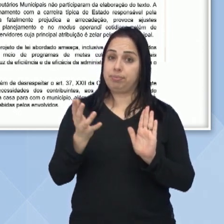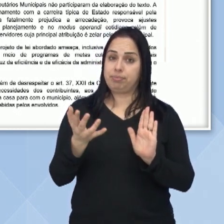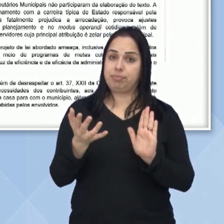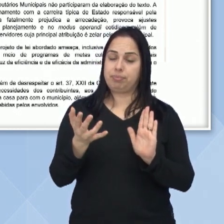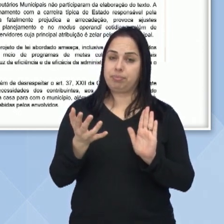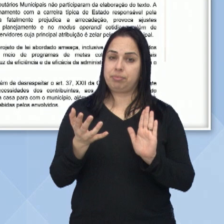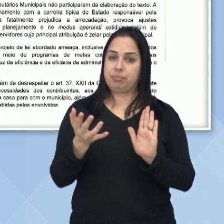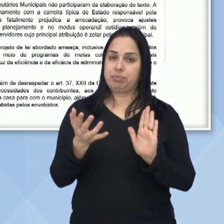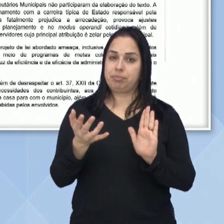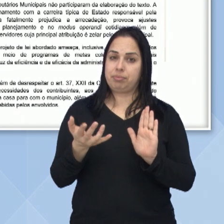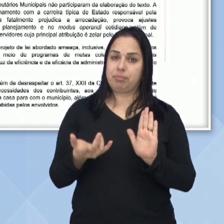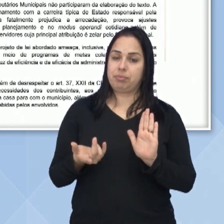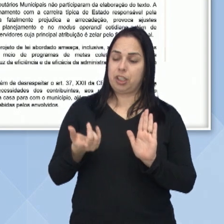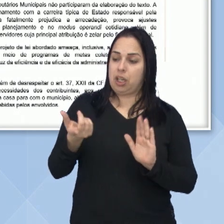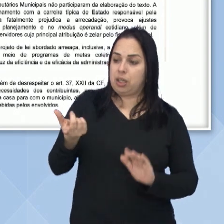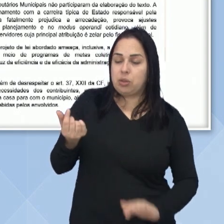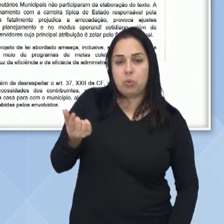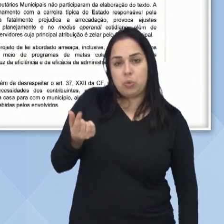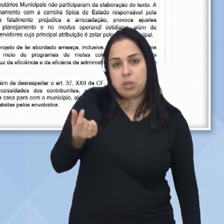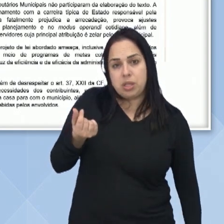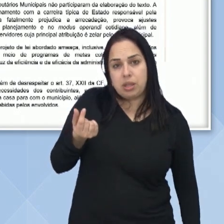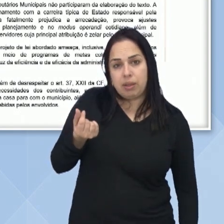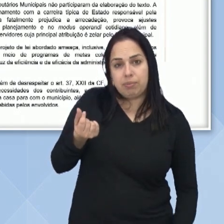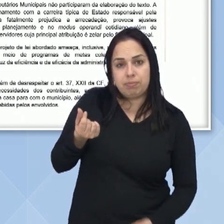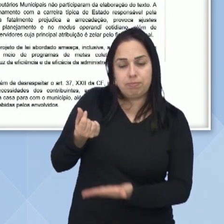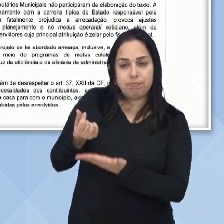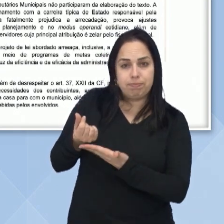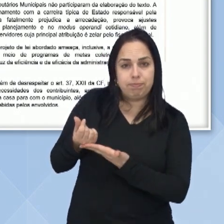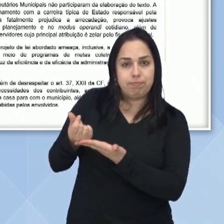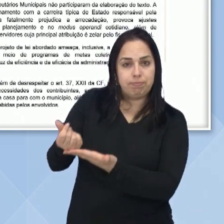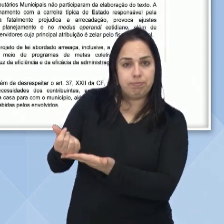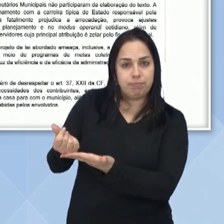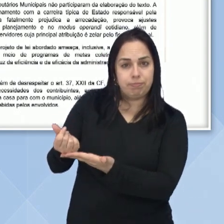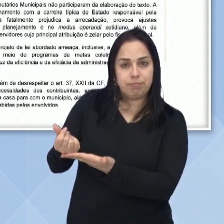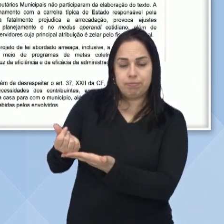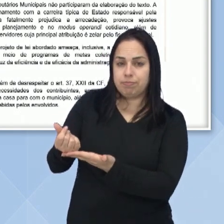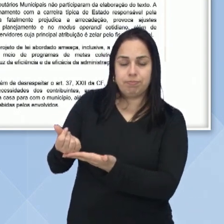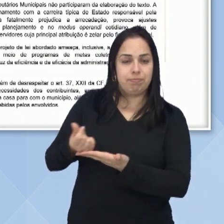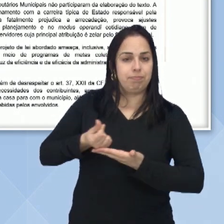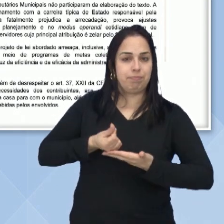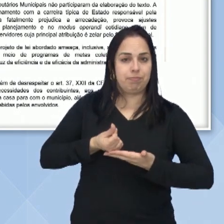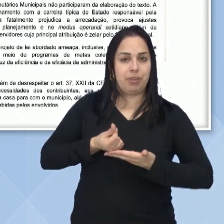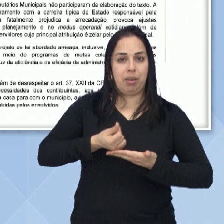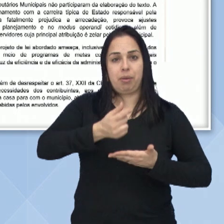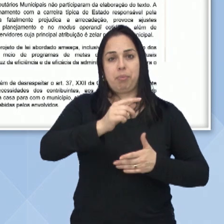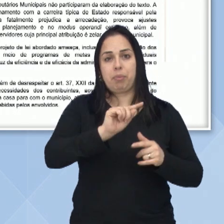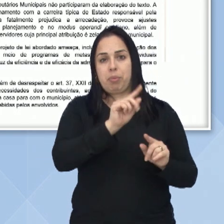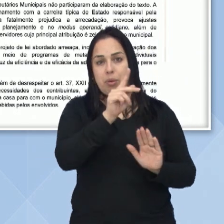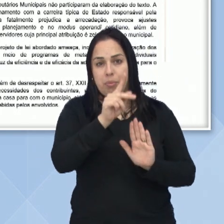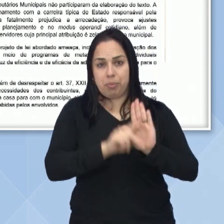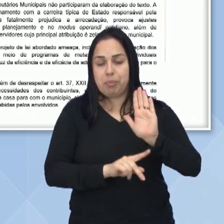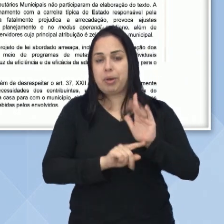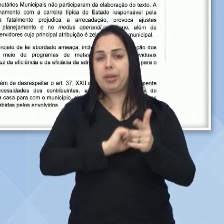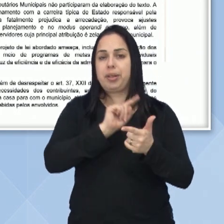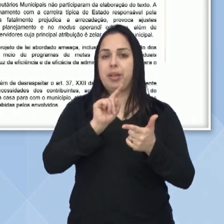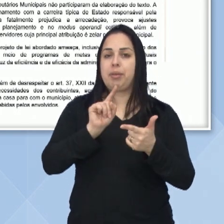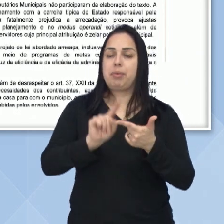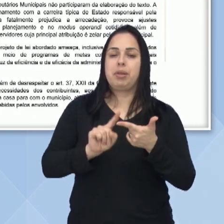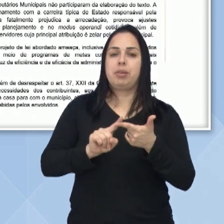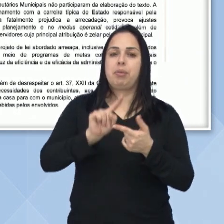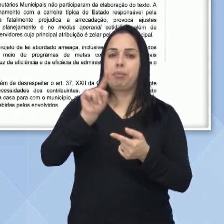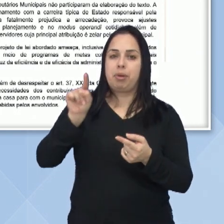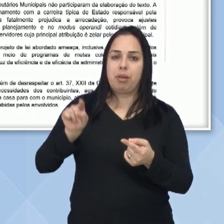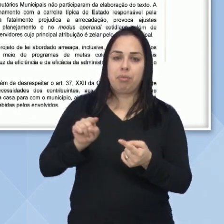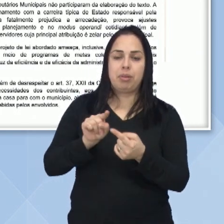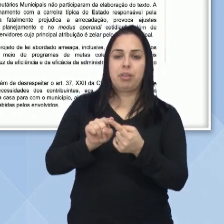a remuneração dos servidores por meio de programas de metas coletivas e